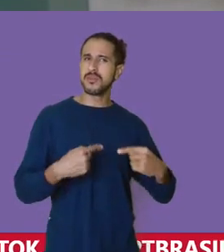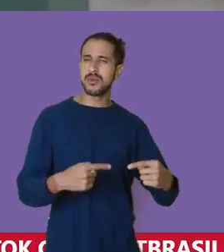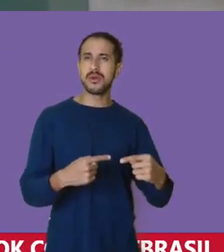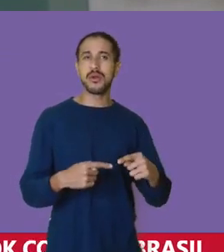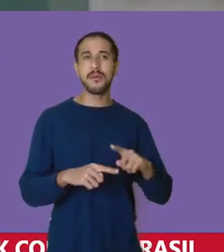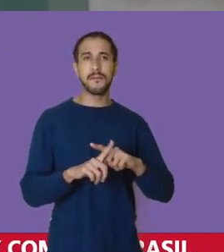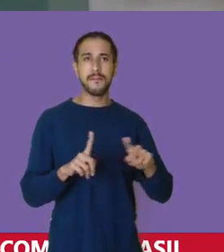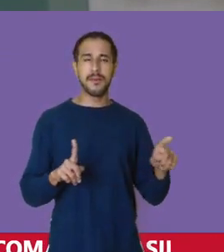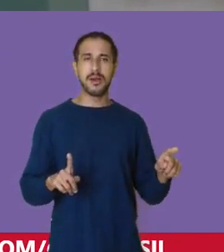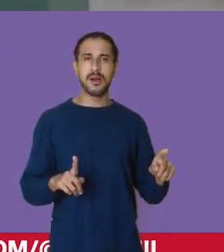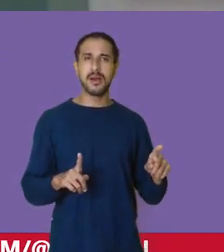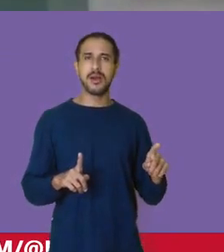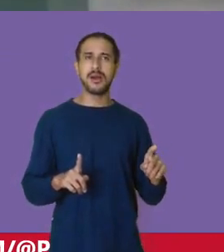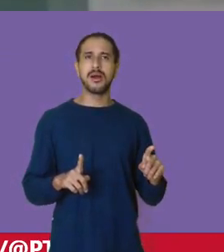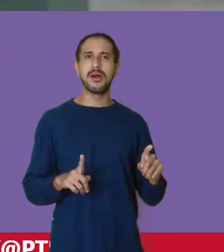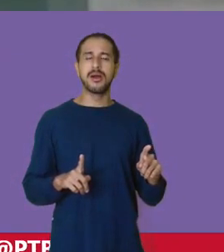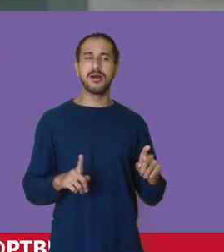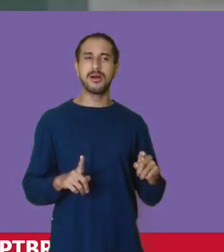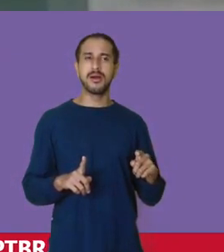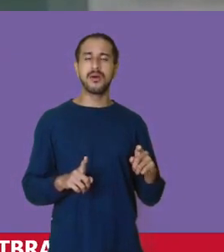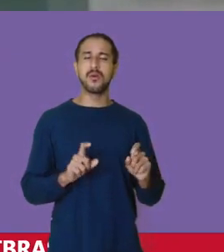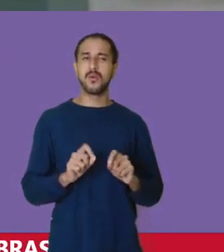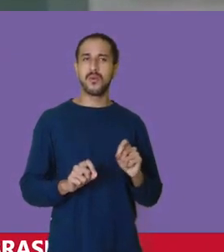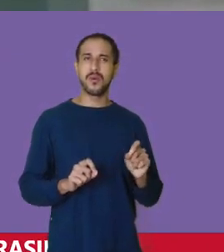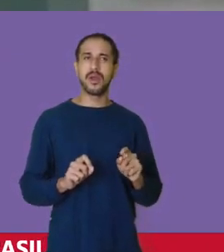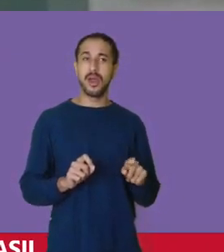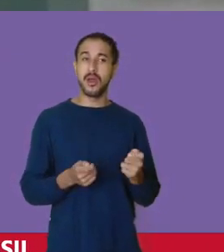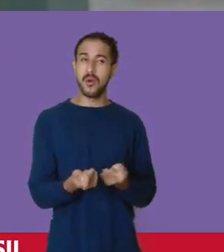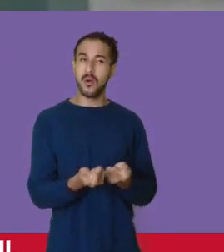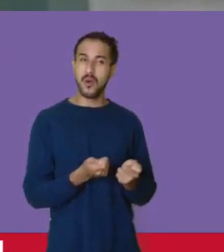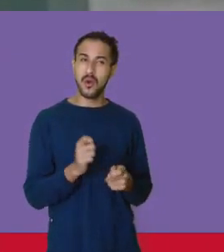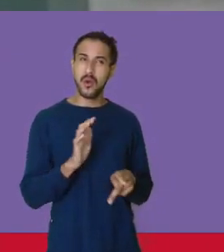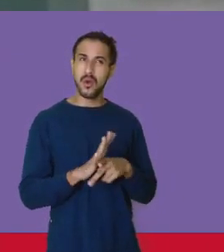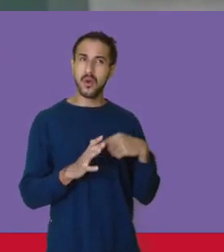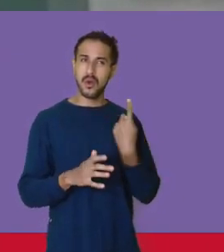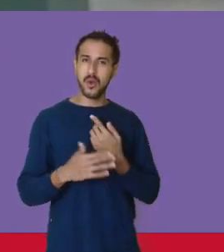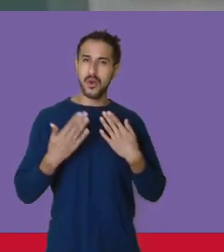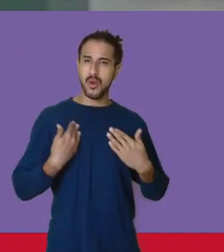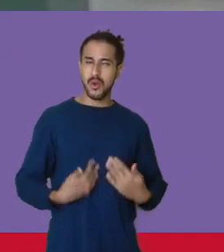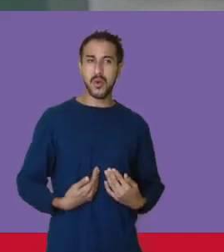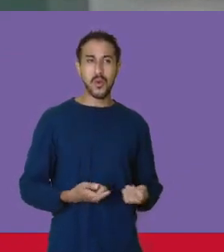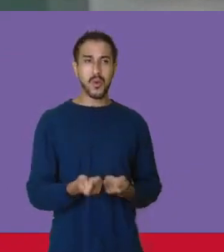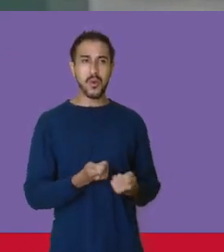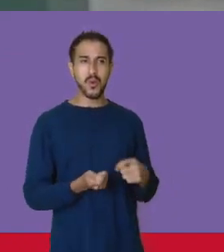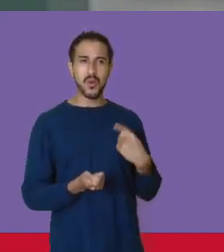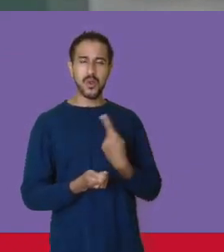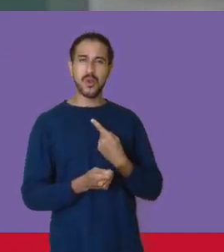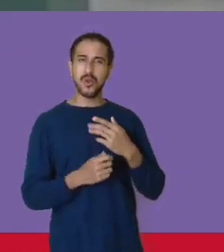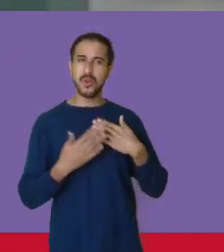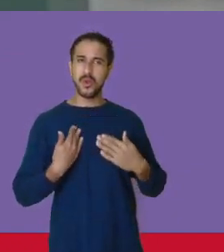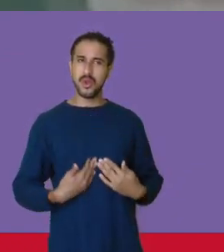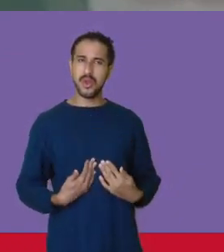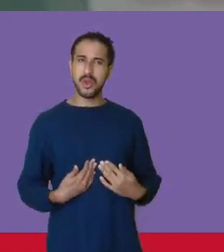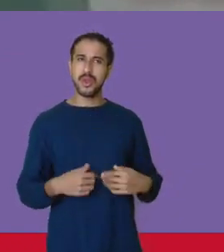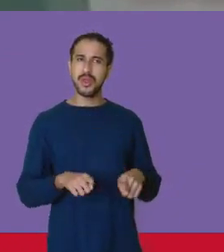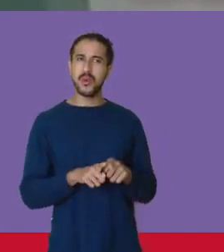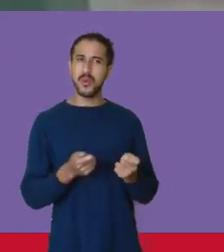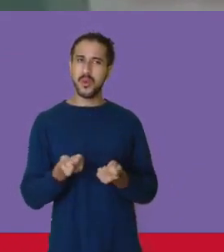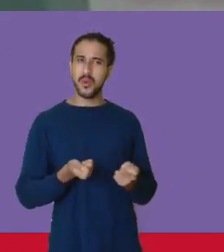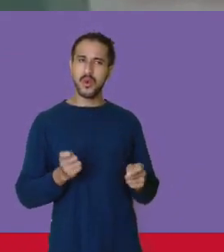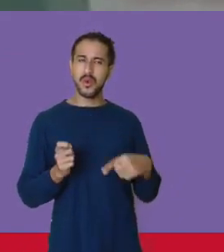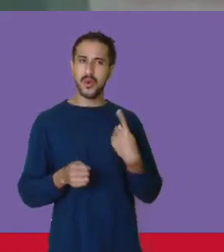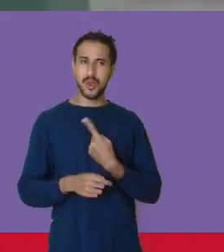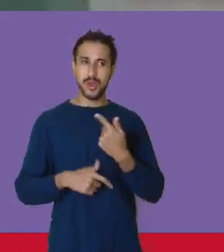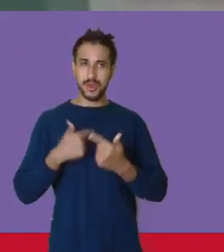Desde a sua objetiva, que é justamente o controle sobre os nossos territórios, o controle sobre os nossos corpos e o controle sobre o